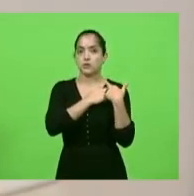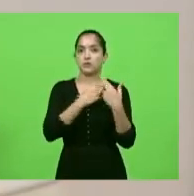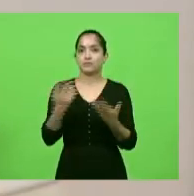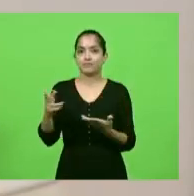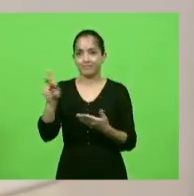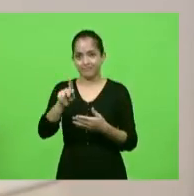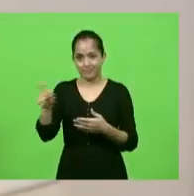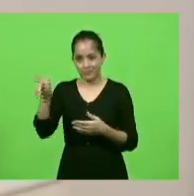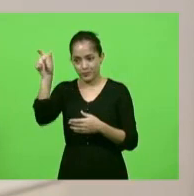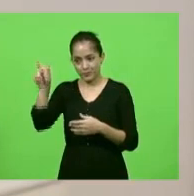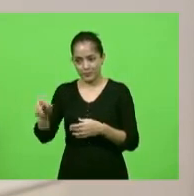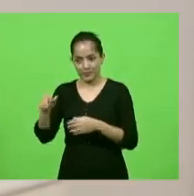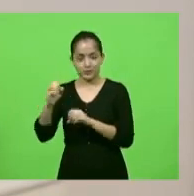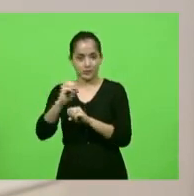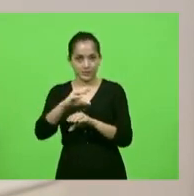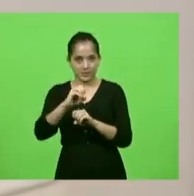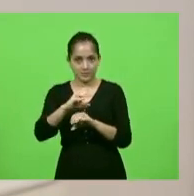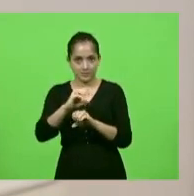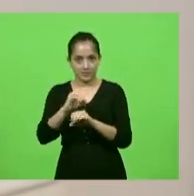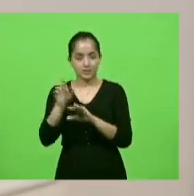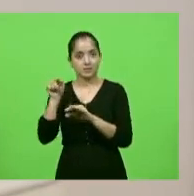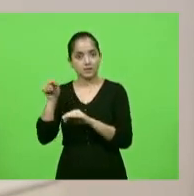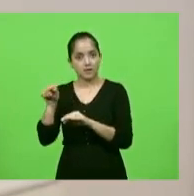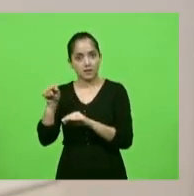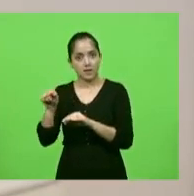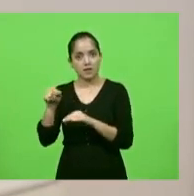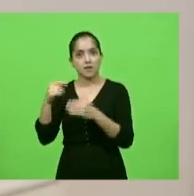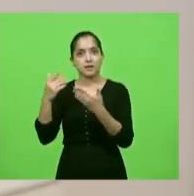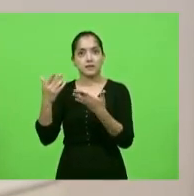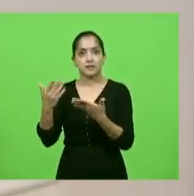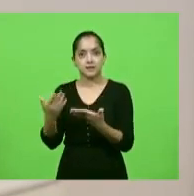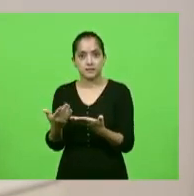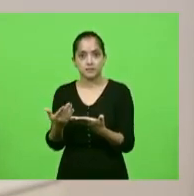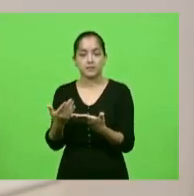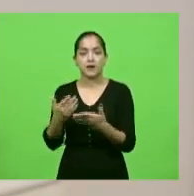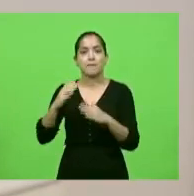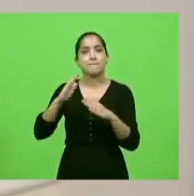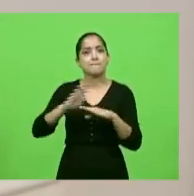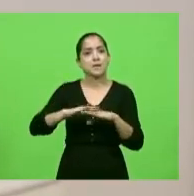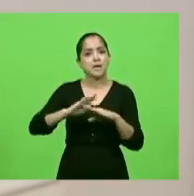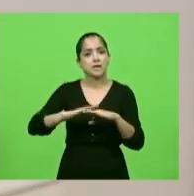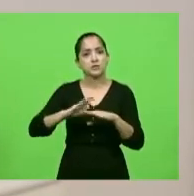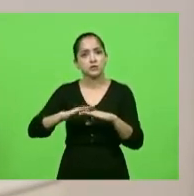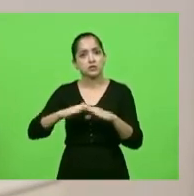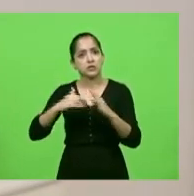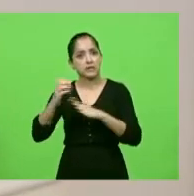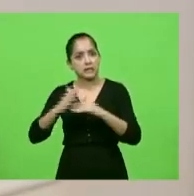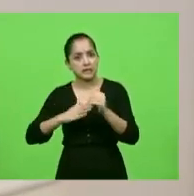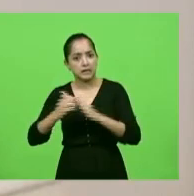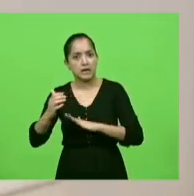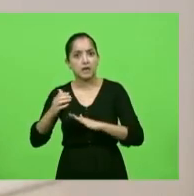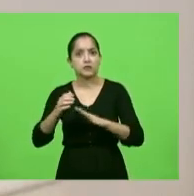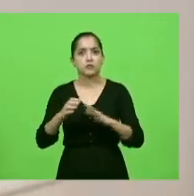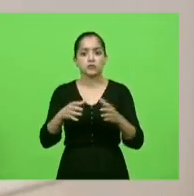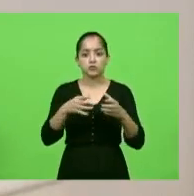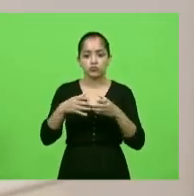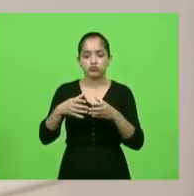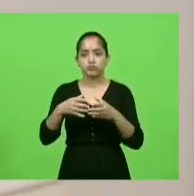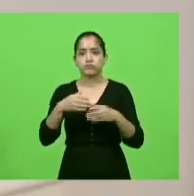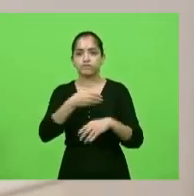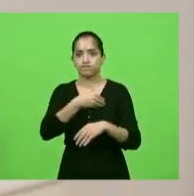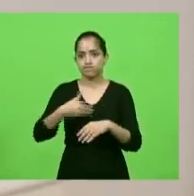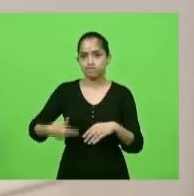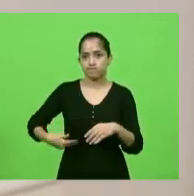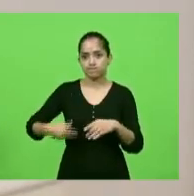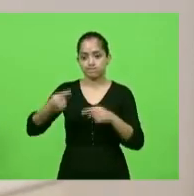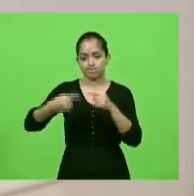Roberto Barroso, abre aspas, são aqueles suscetíveis de ser praticados por determinados agentes políticos em razão dos